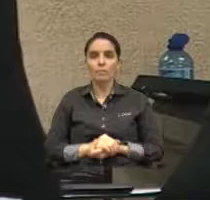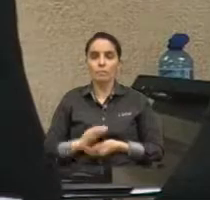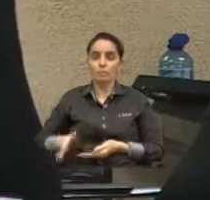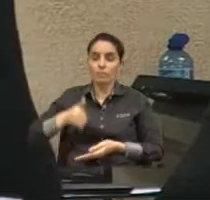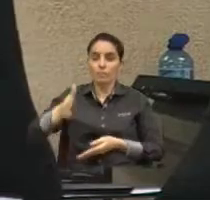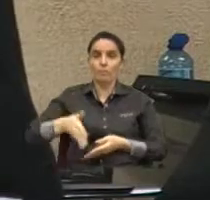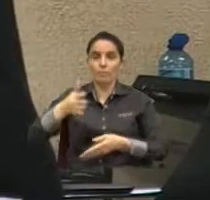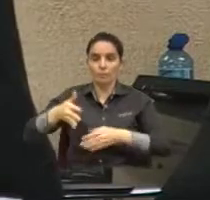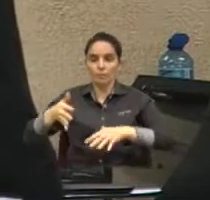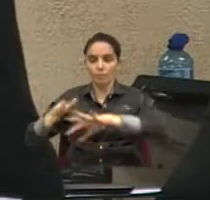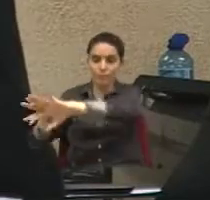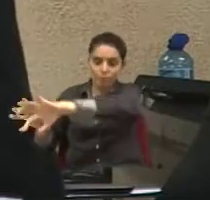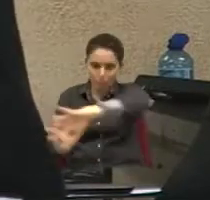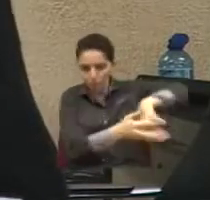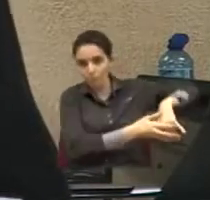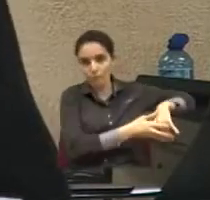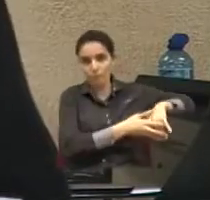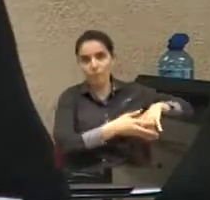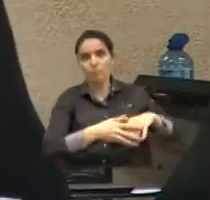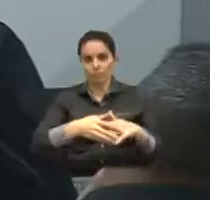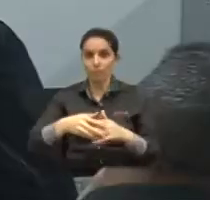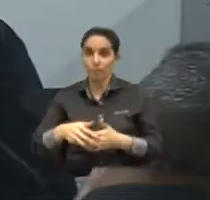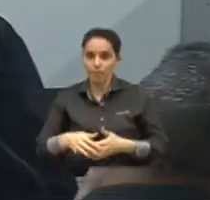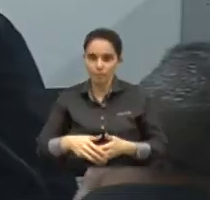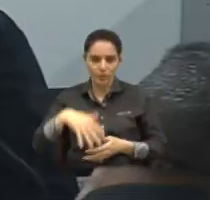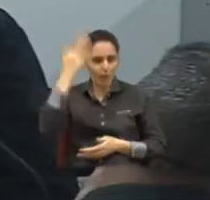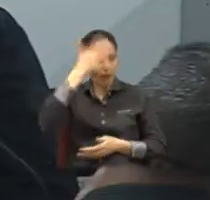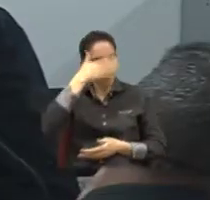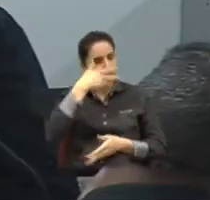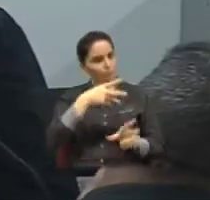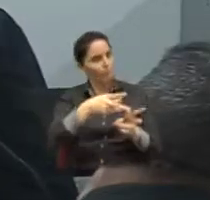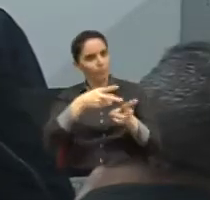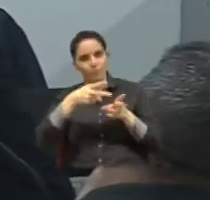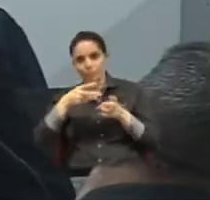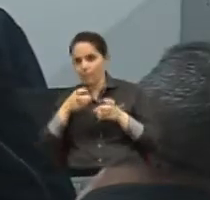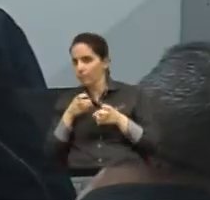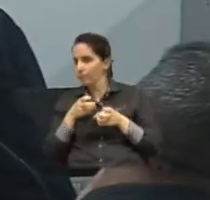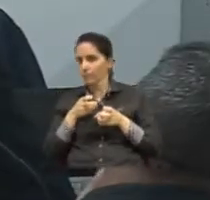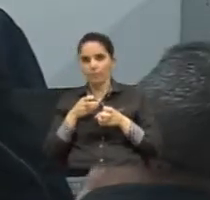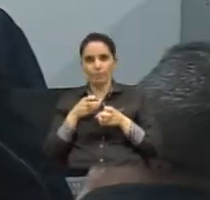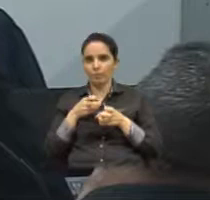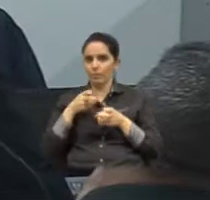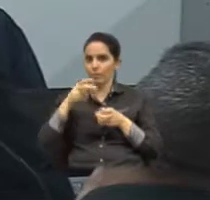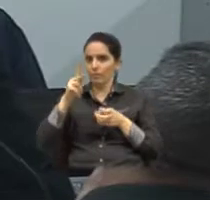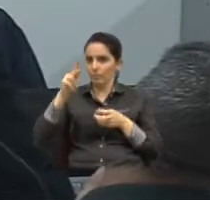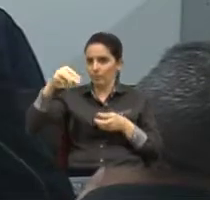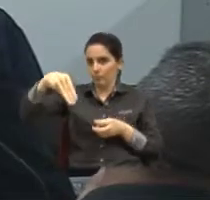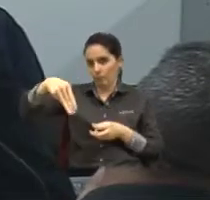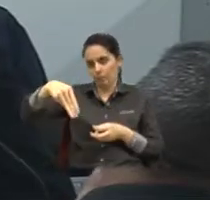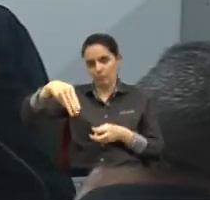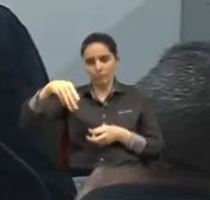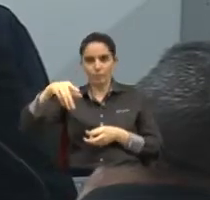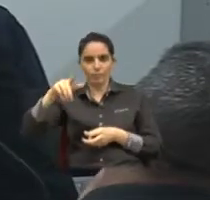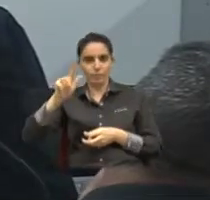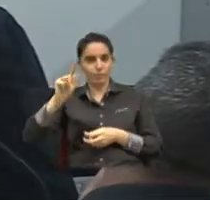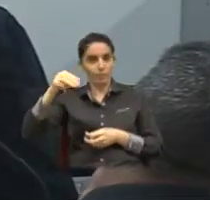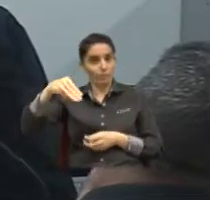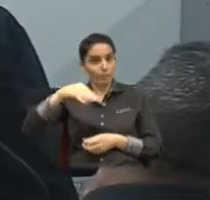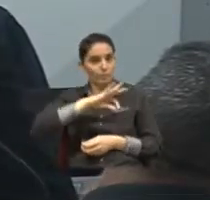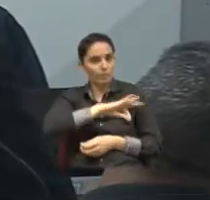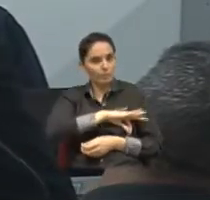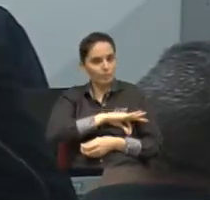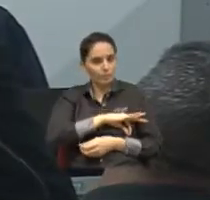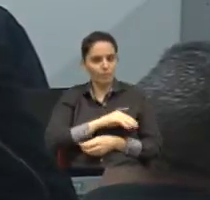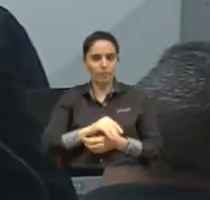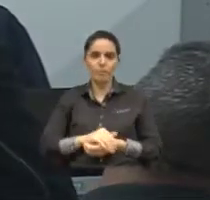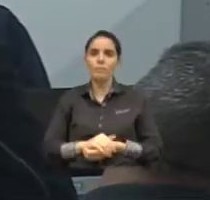atropelado. Muitas vezes nós não vemos o que eles fazem. Mas foi como o cabo Odilon disse, como o